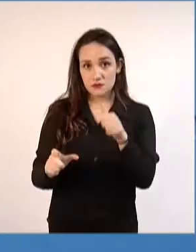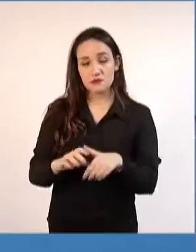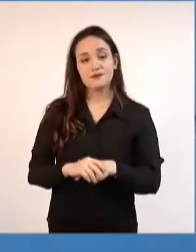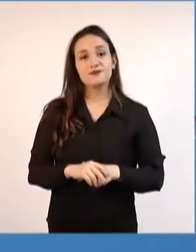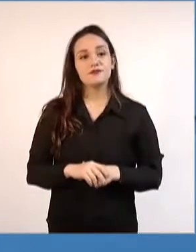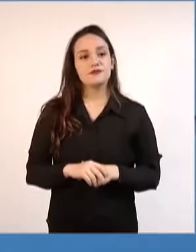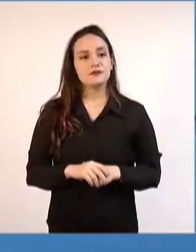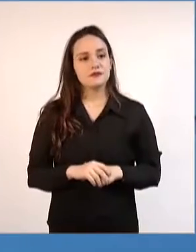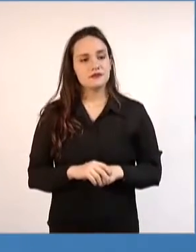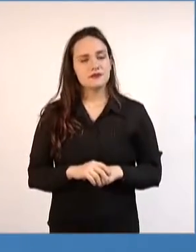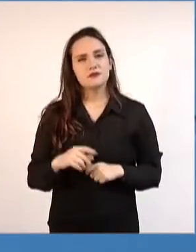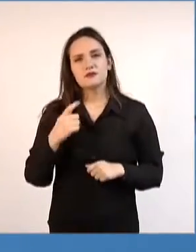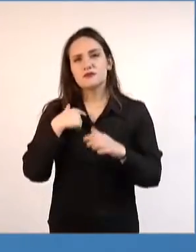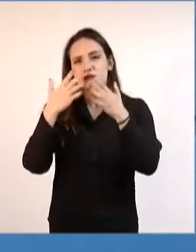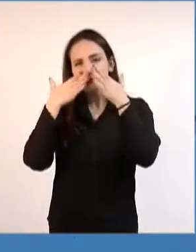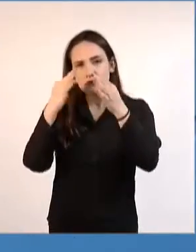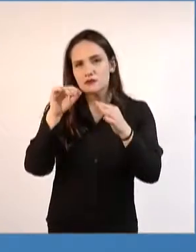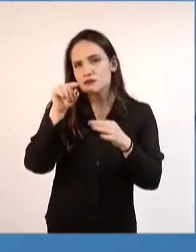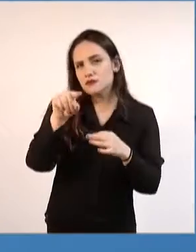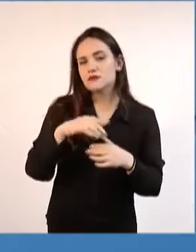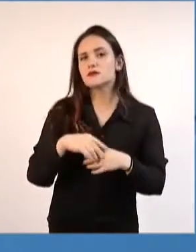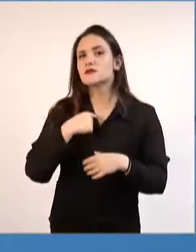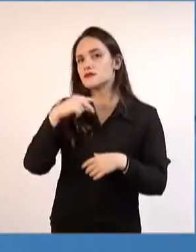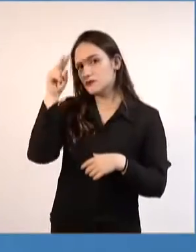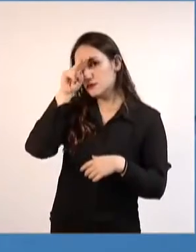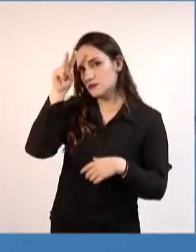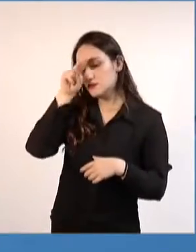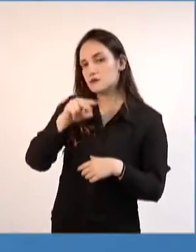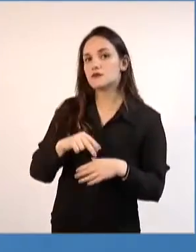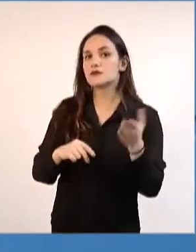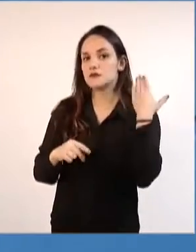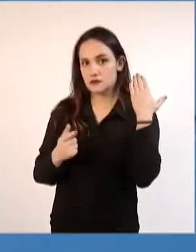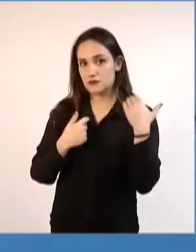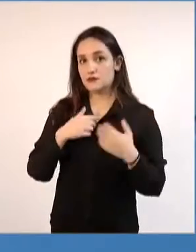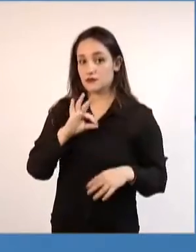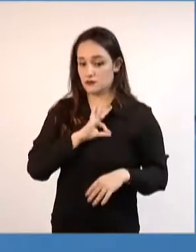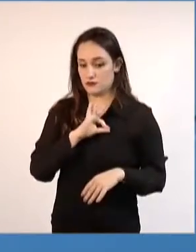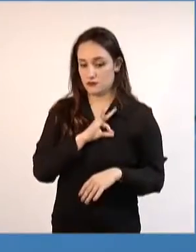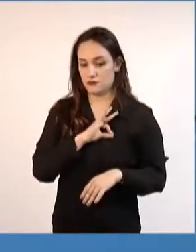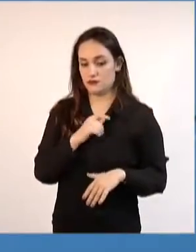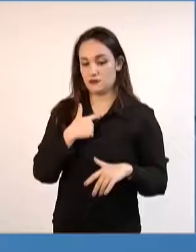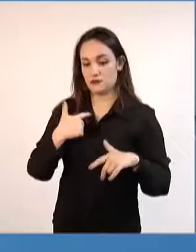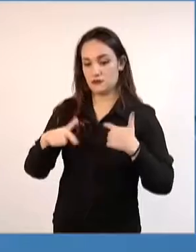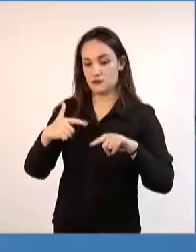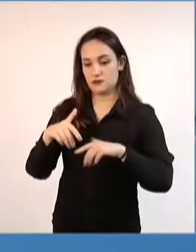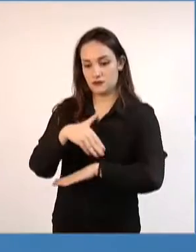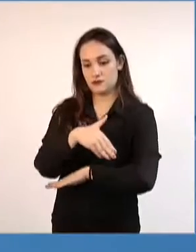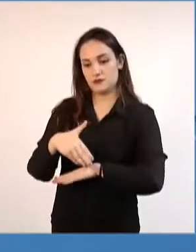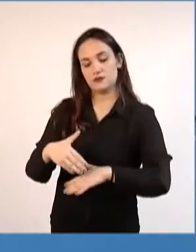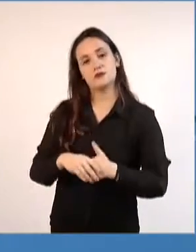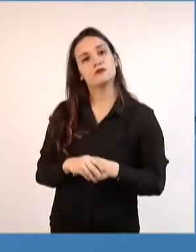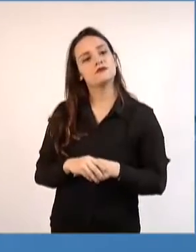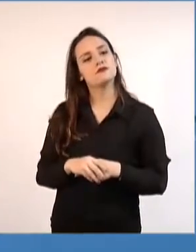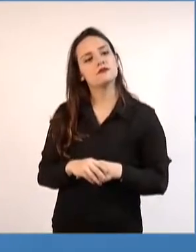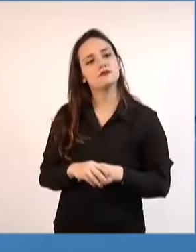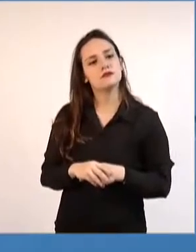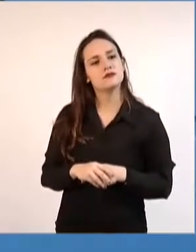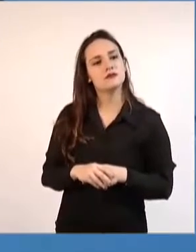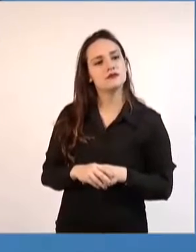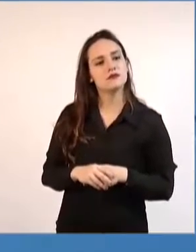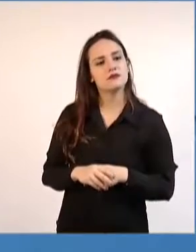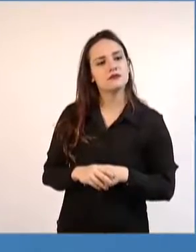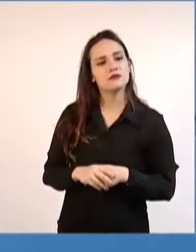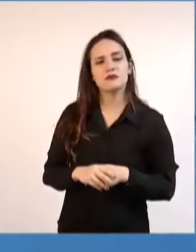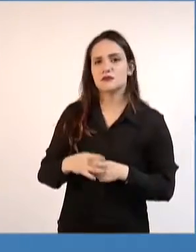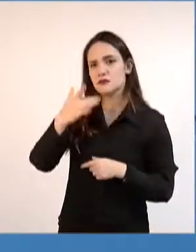eu, ouvindo você falar, recordando aqui, de quando o policial estava nas ruas de Campo Grande, e às vezes, em algum momento, foi chamado para atender